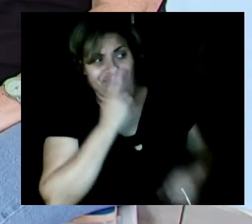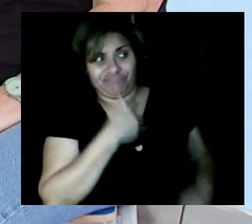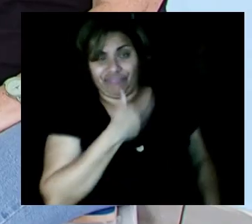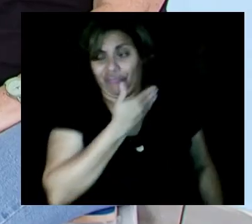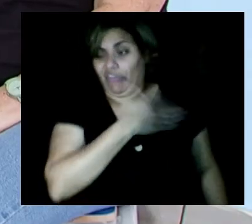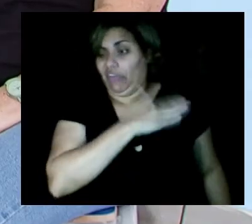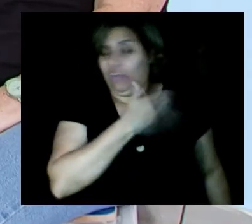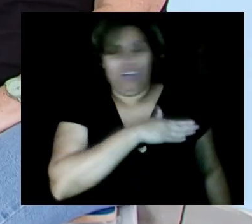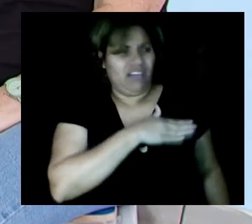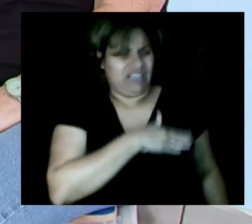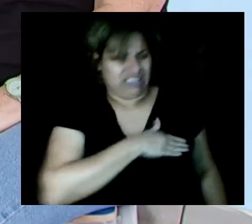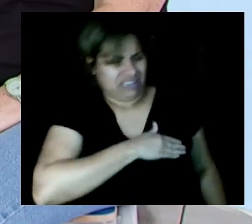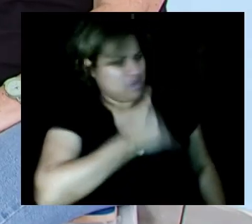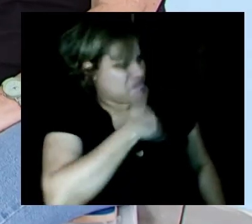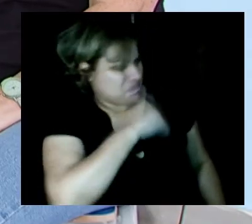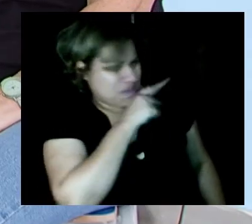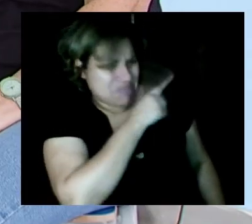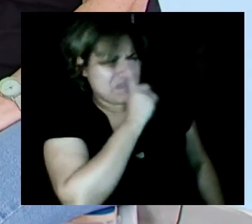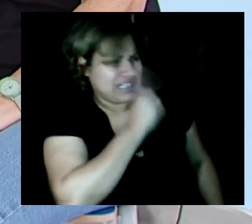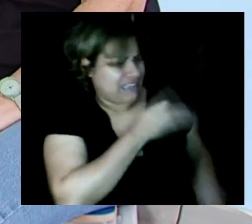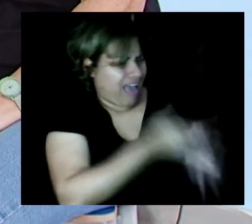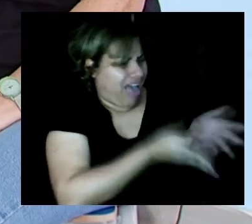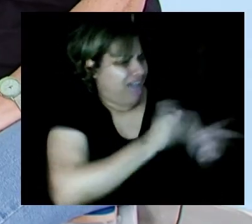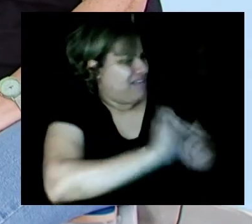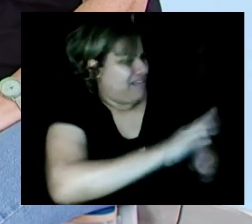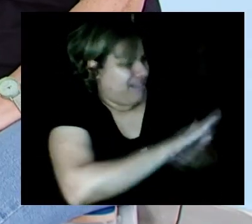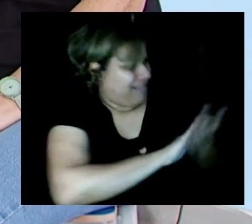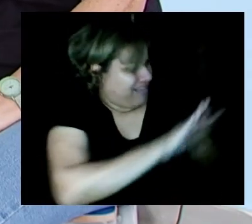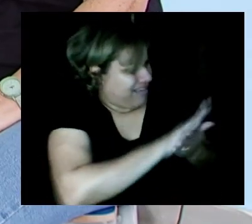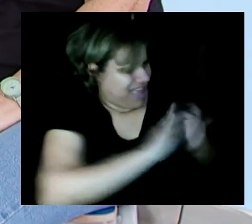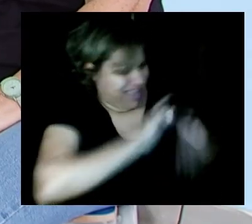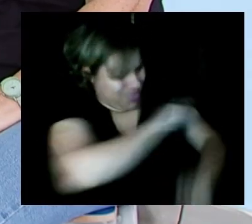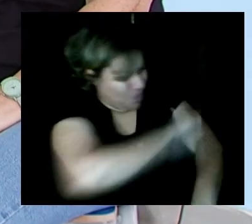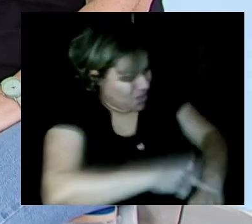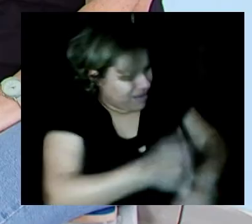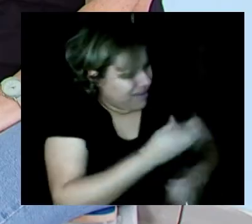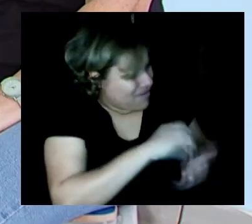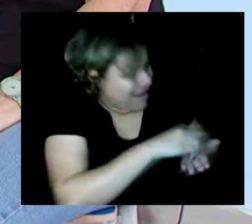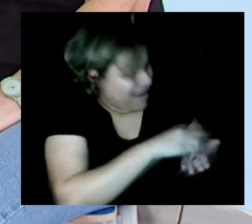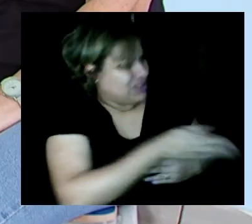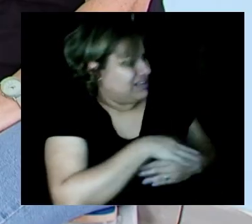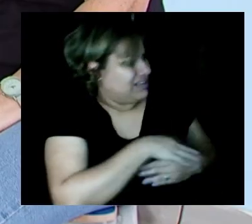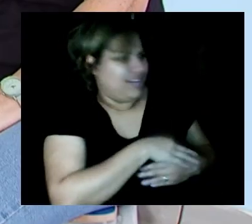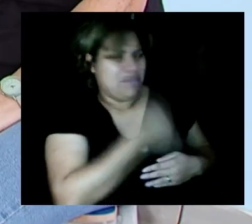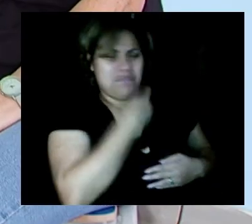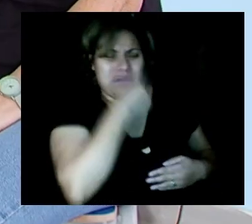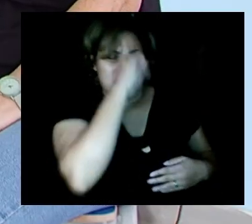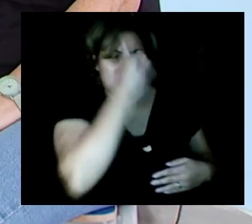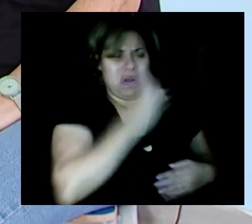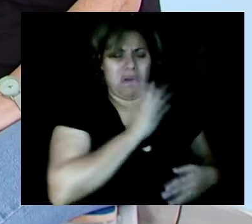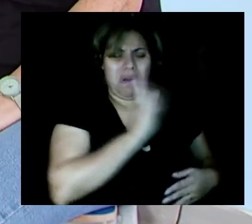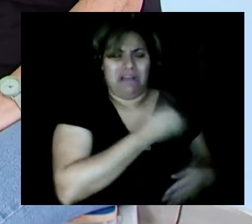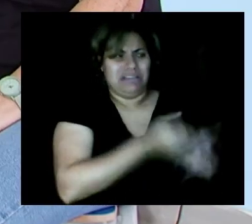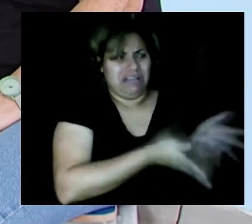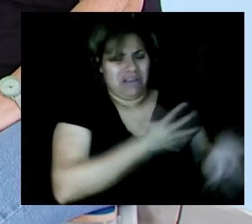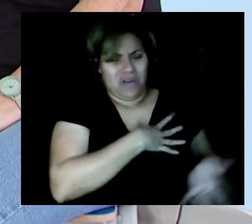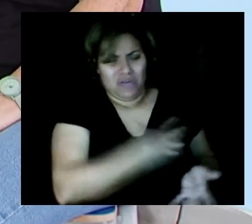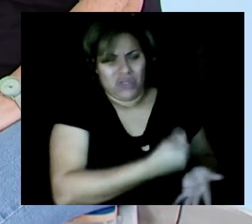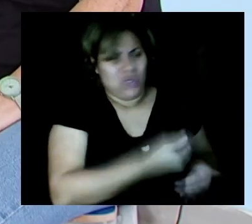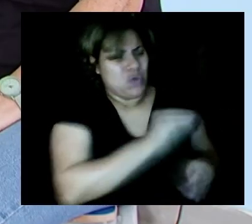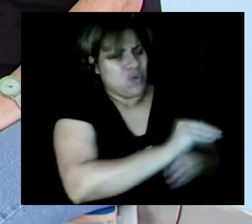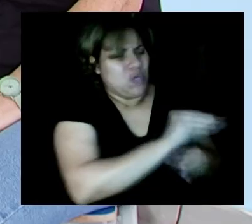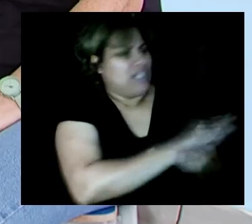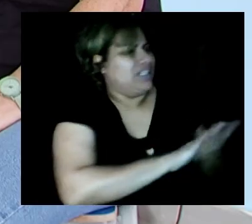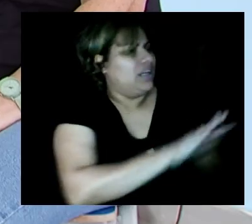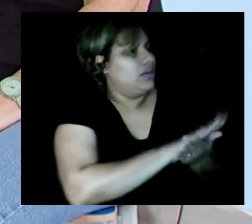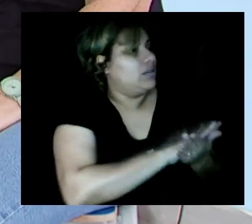dá educação? Nossa, aquela mãe não sabe lidar com aquela criança. Mas não procura saber o que está